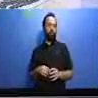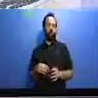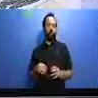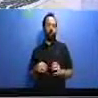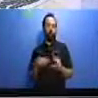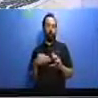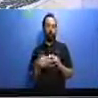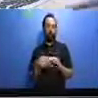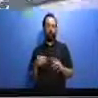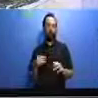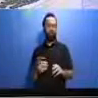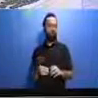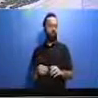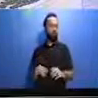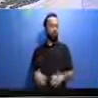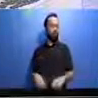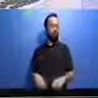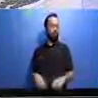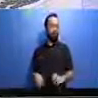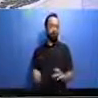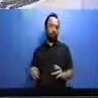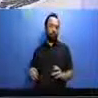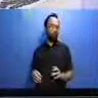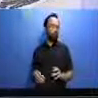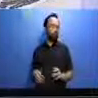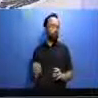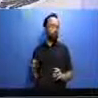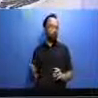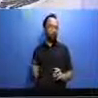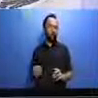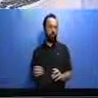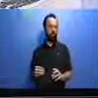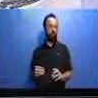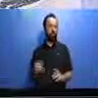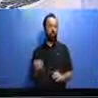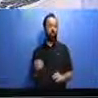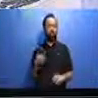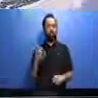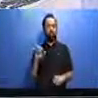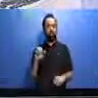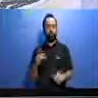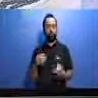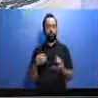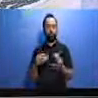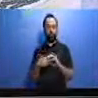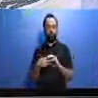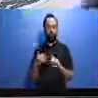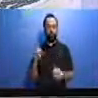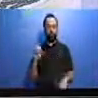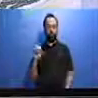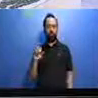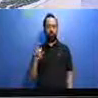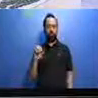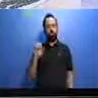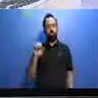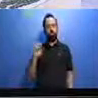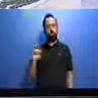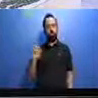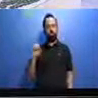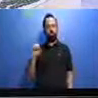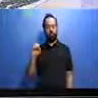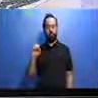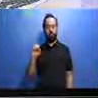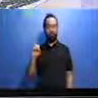que eu vou falar mais para frente. Nós temos aqui também espículas. Como eu disse, a esponja do mar, aquela que é utilizada para tomar